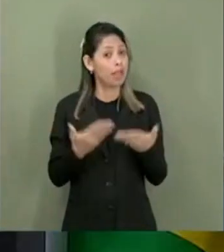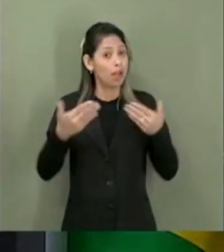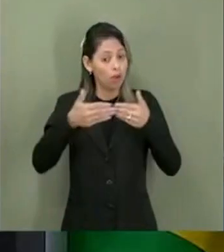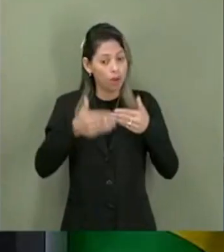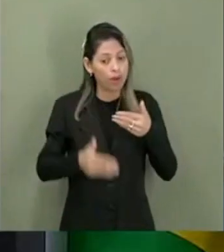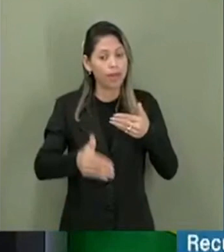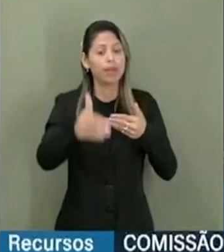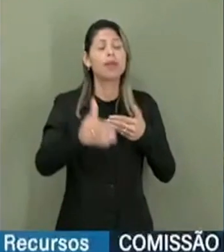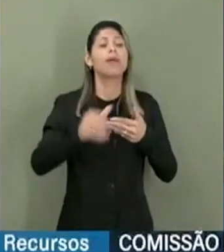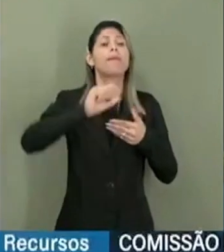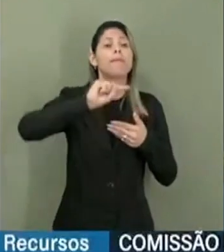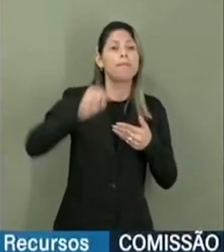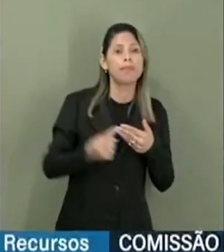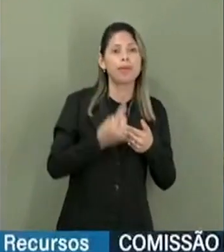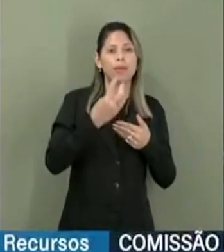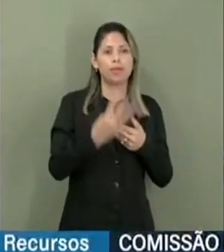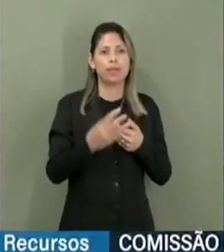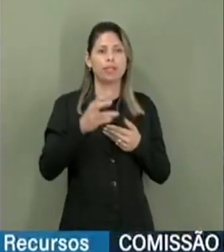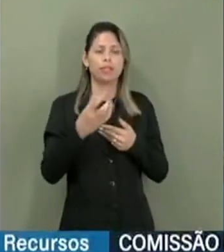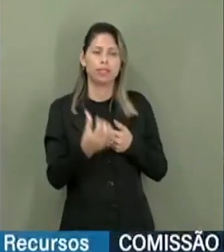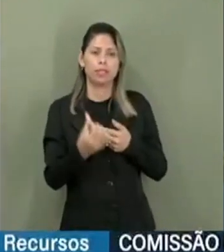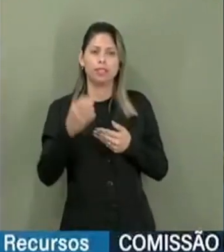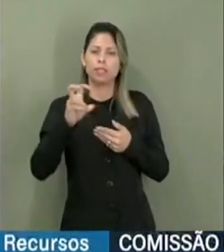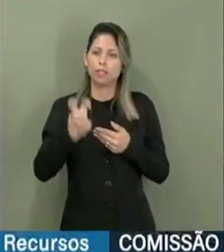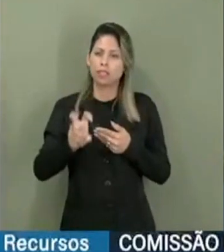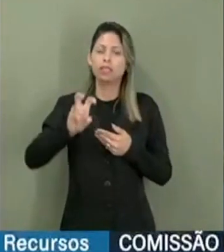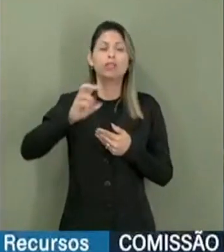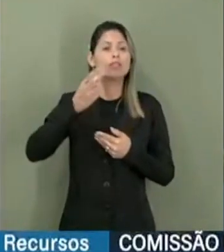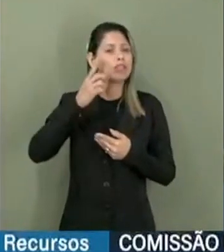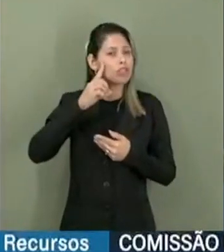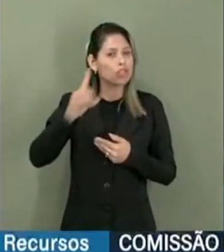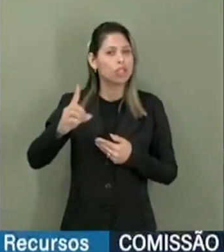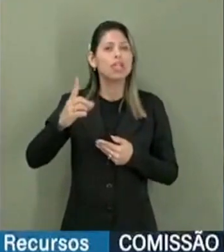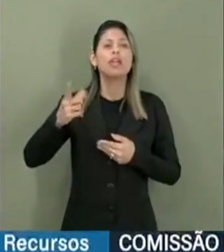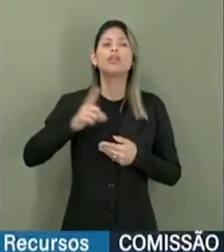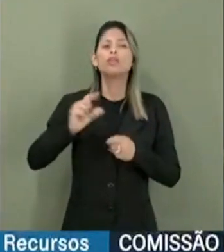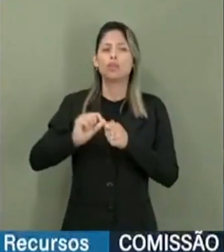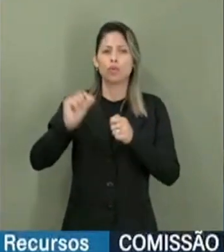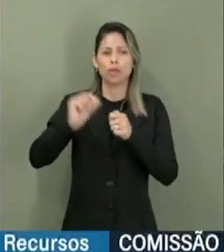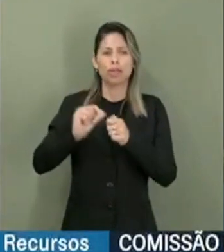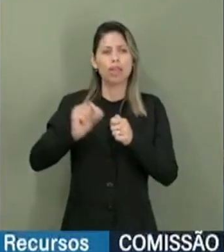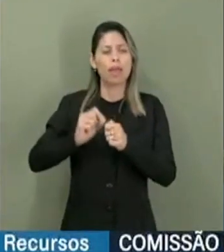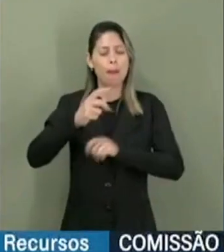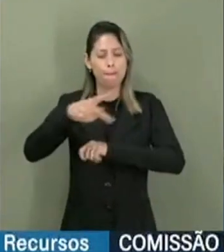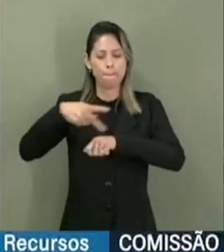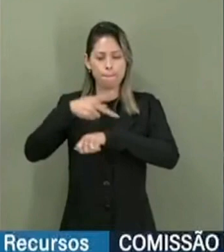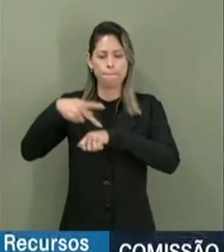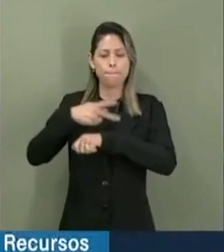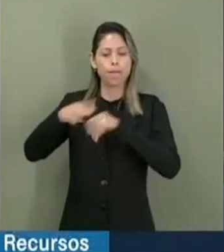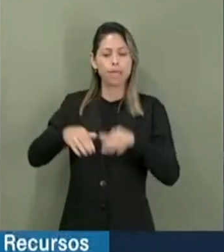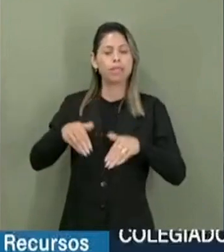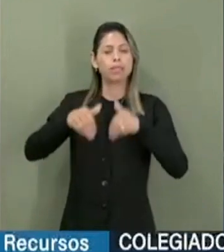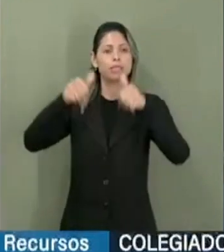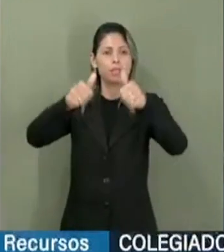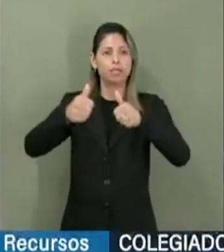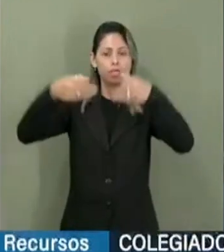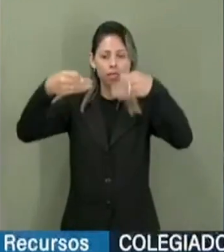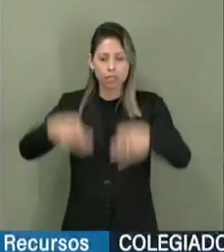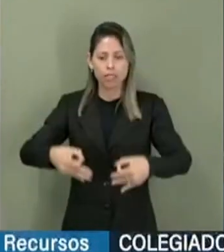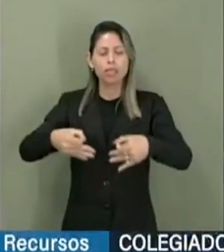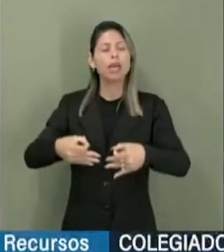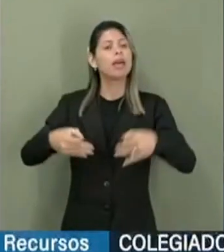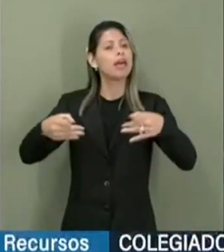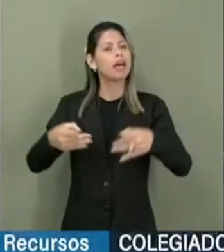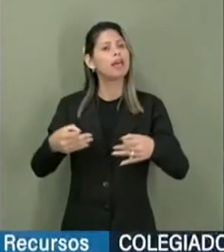1360 dias e um firme propósito de reconstrução de um país mais desenvolvido justo